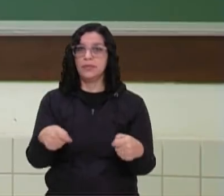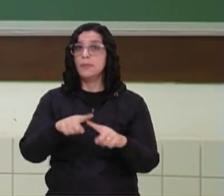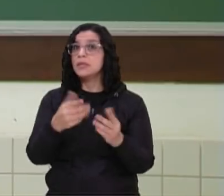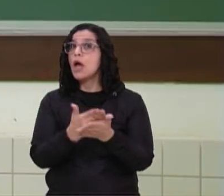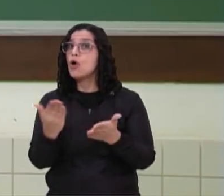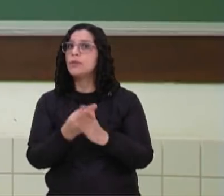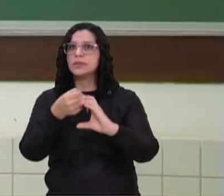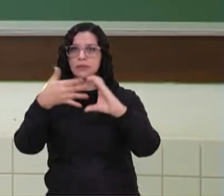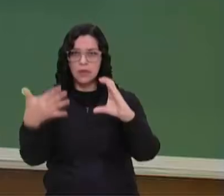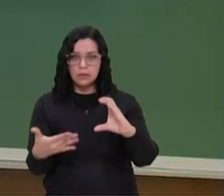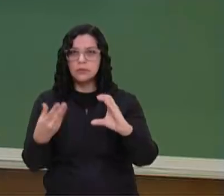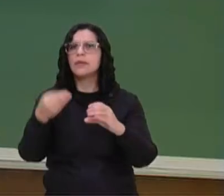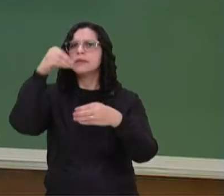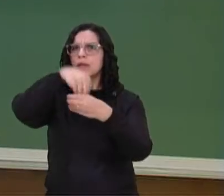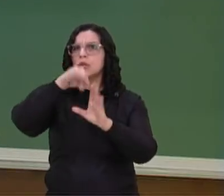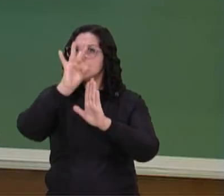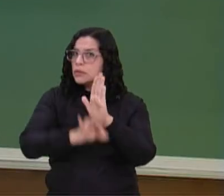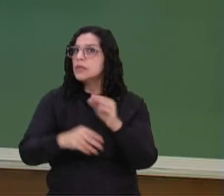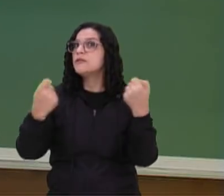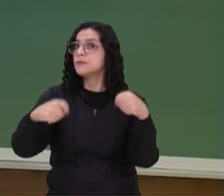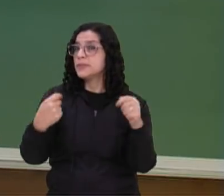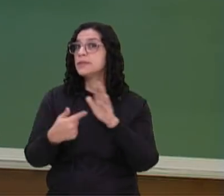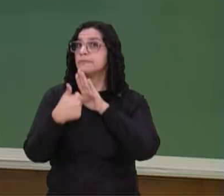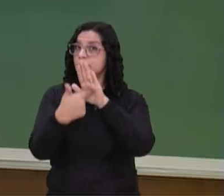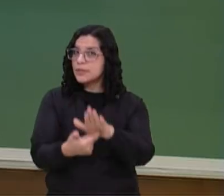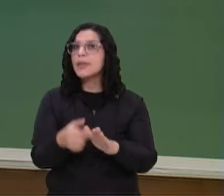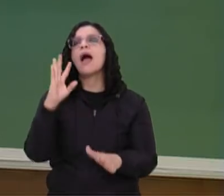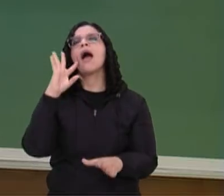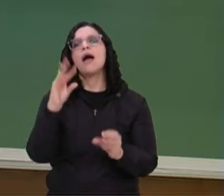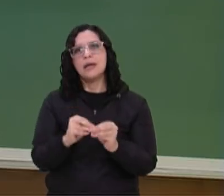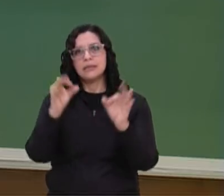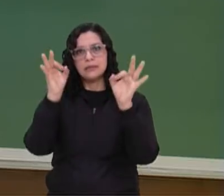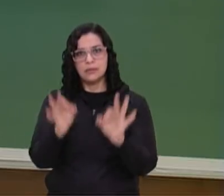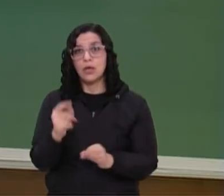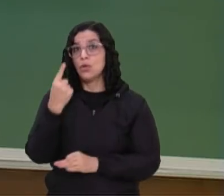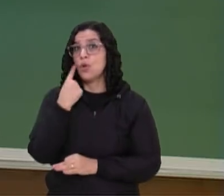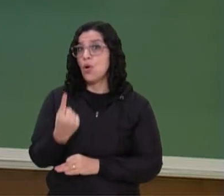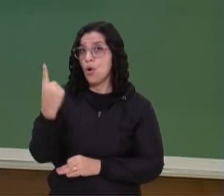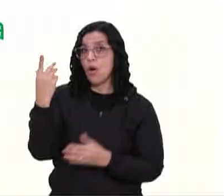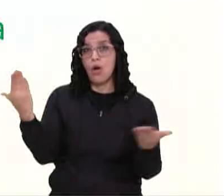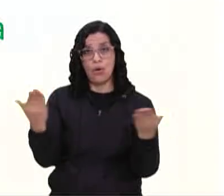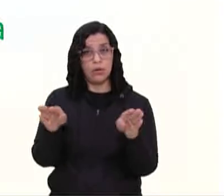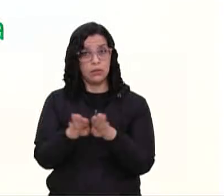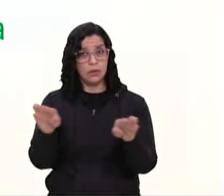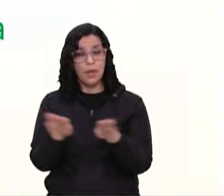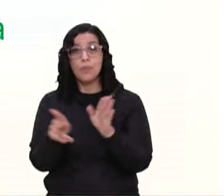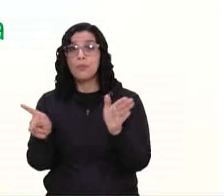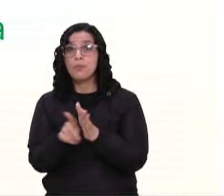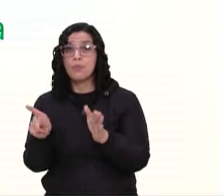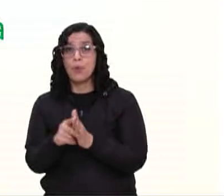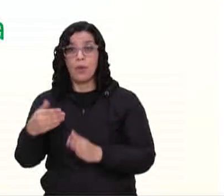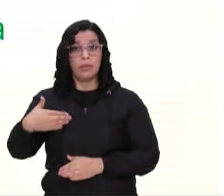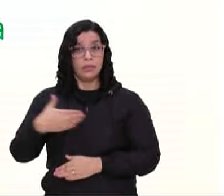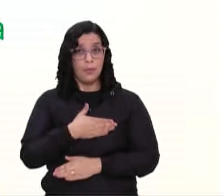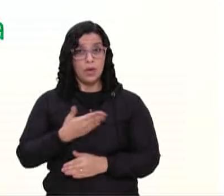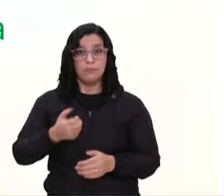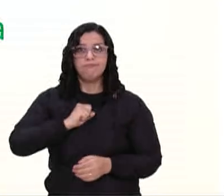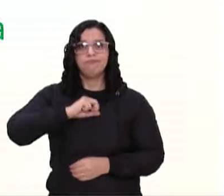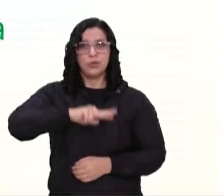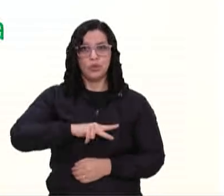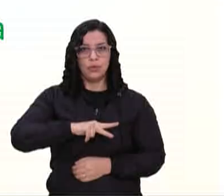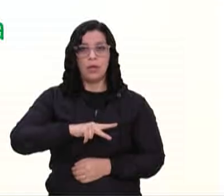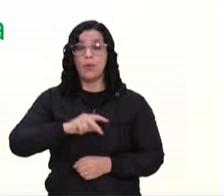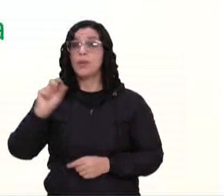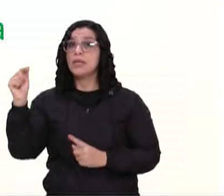algumas características desse texto têm que estar presentes para a gente considerar essa questão correta. No caso aqui, com as invasões de Napoleão em Portugal e